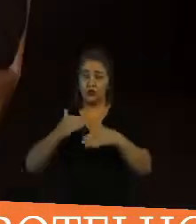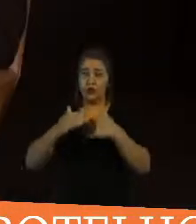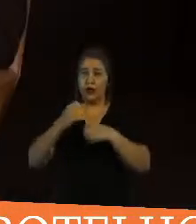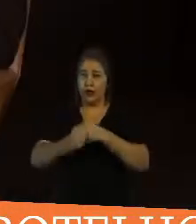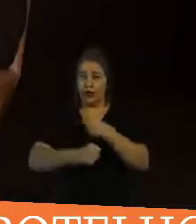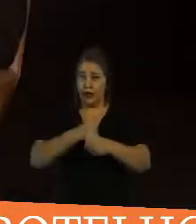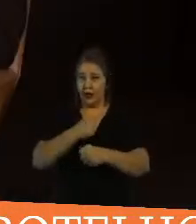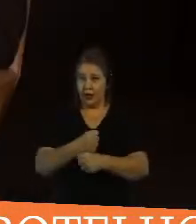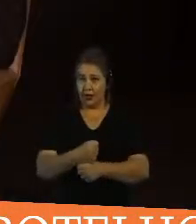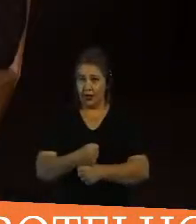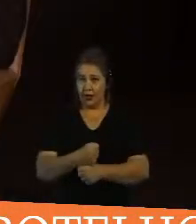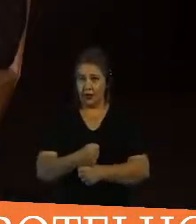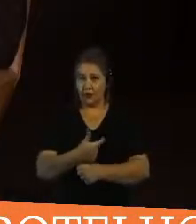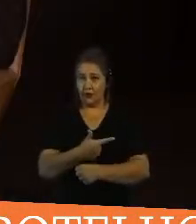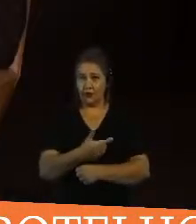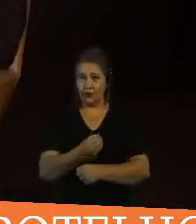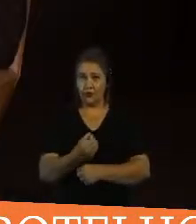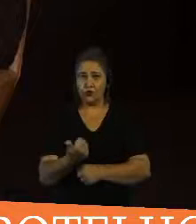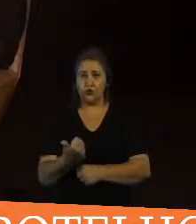de 2018 e